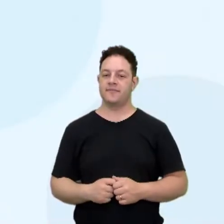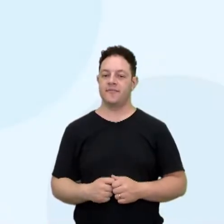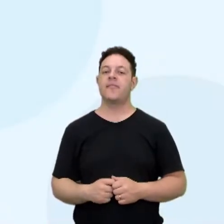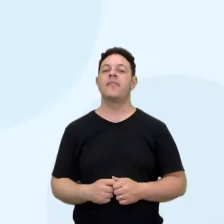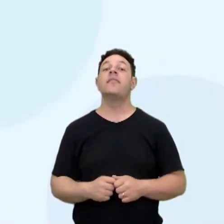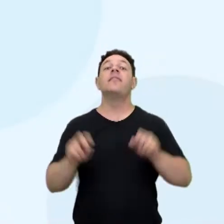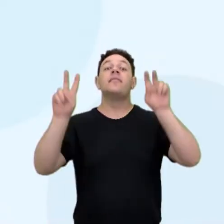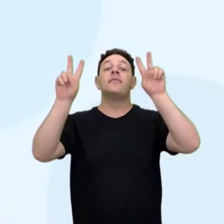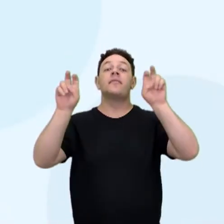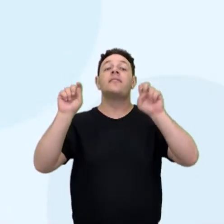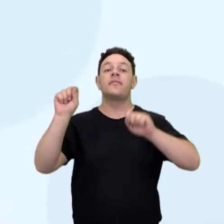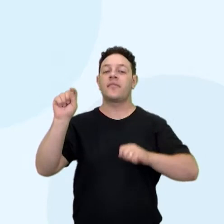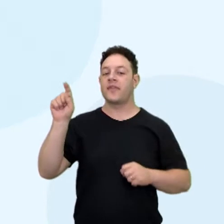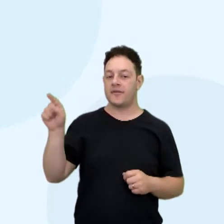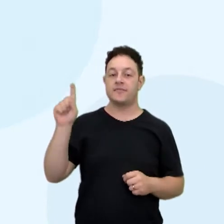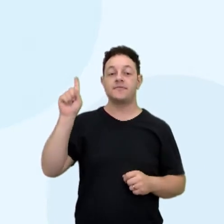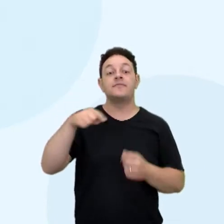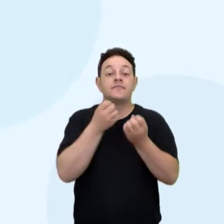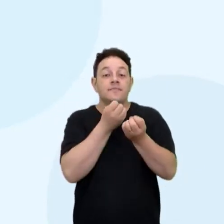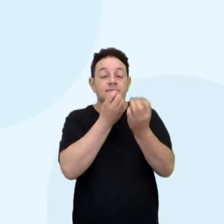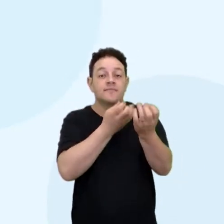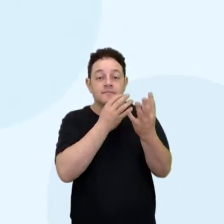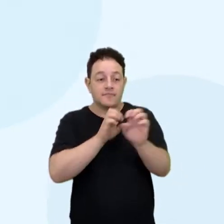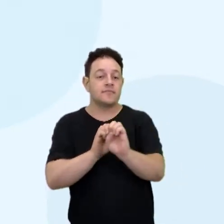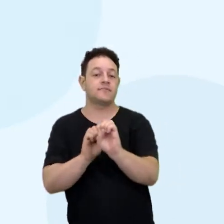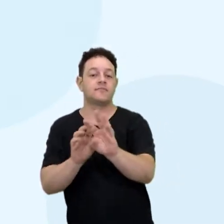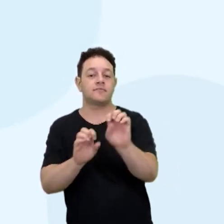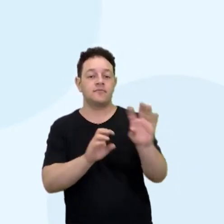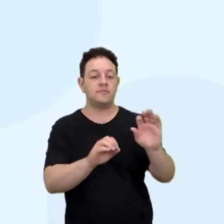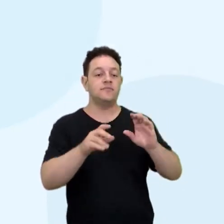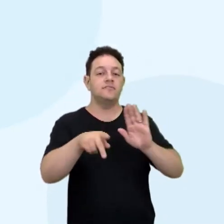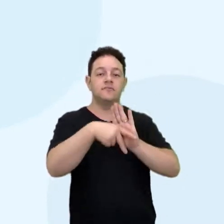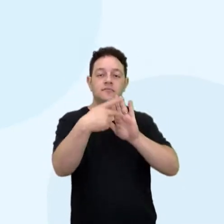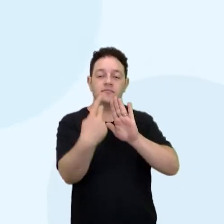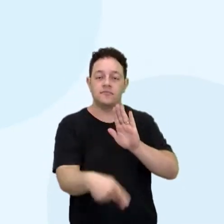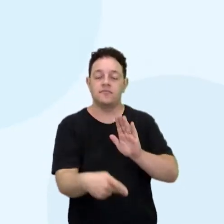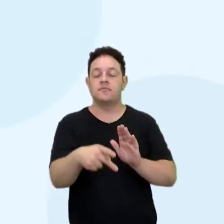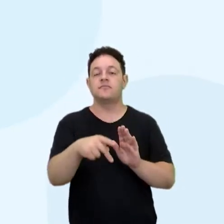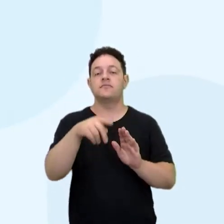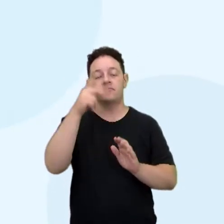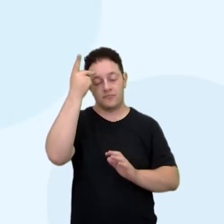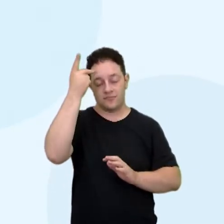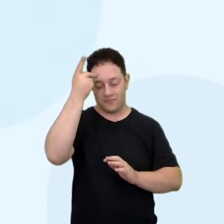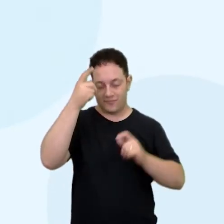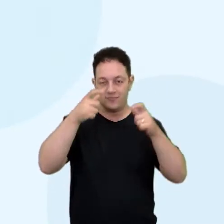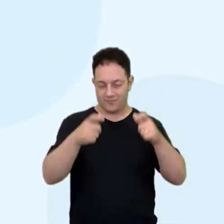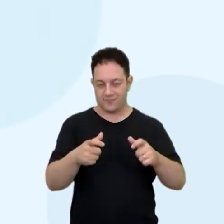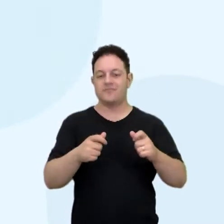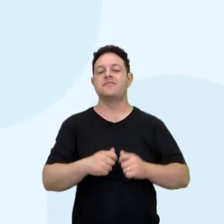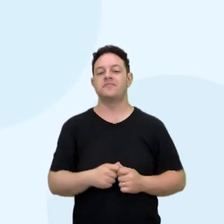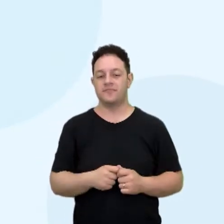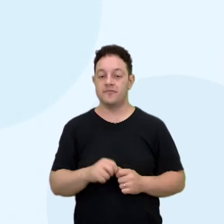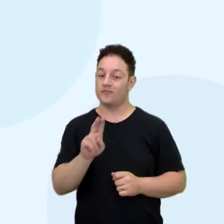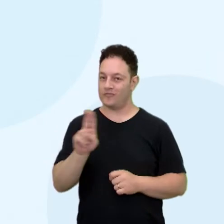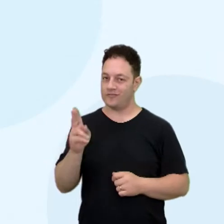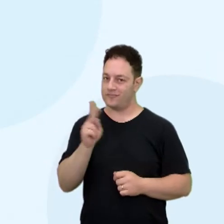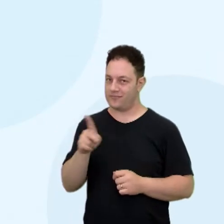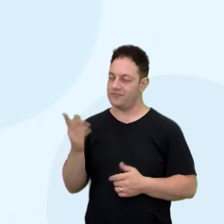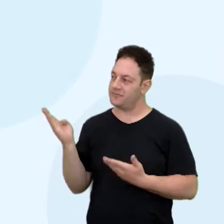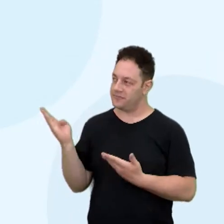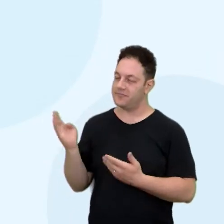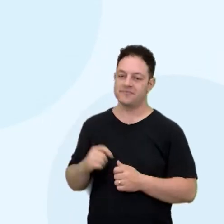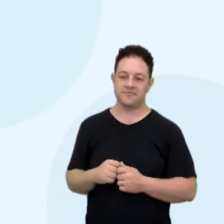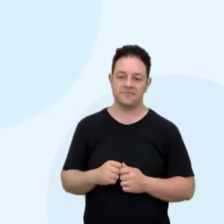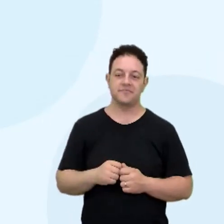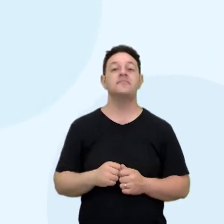seminário é sobre dados educacionais no estado de São Paulo. Tá certo? Aí coloquei meu nome, Mas aí